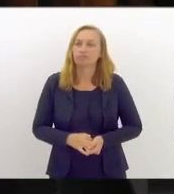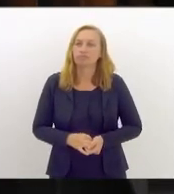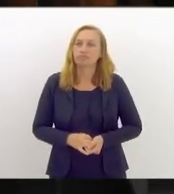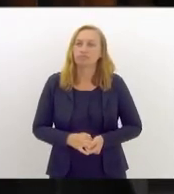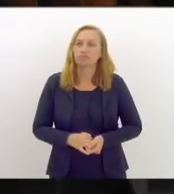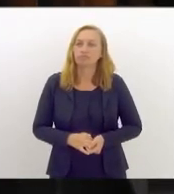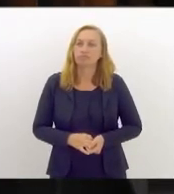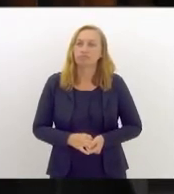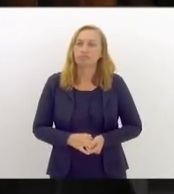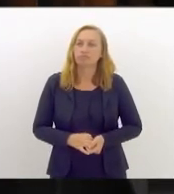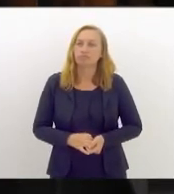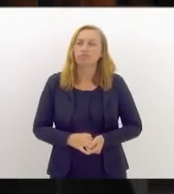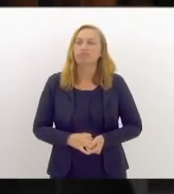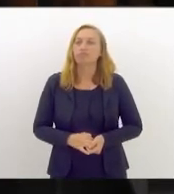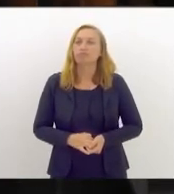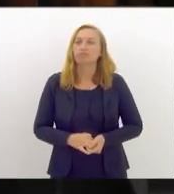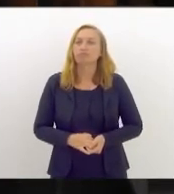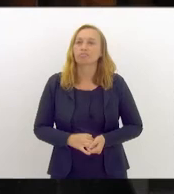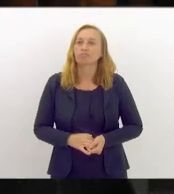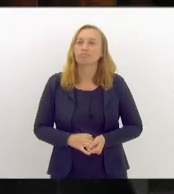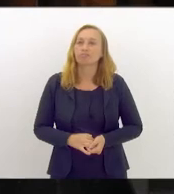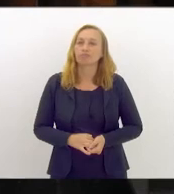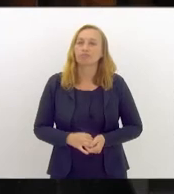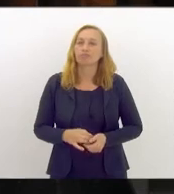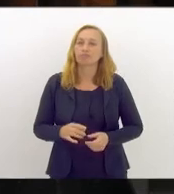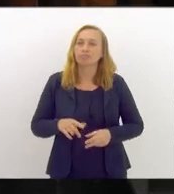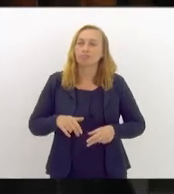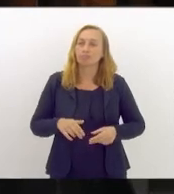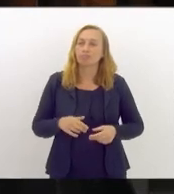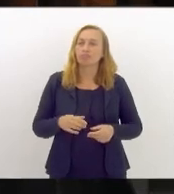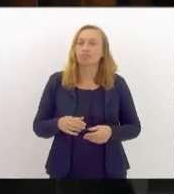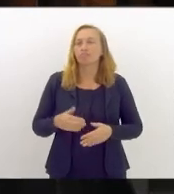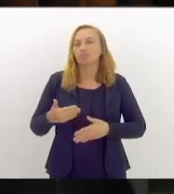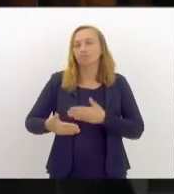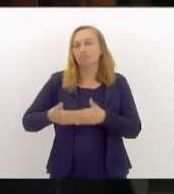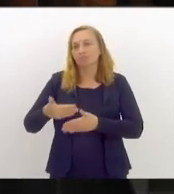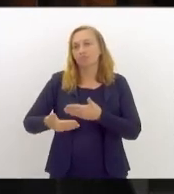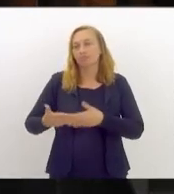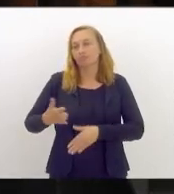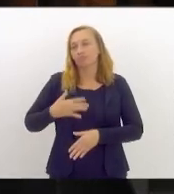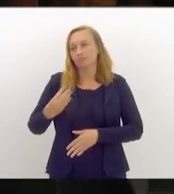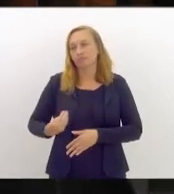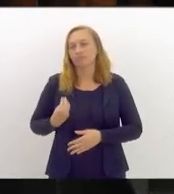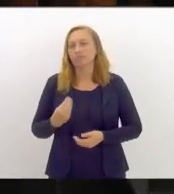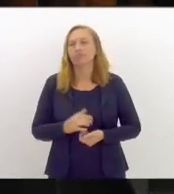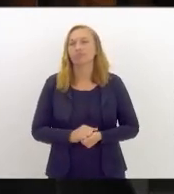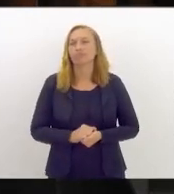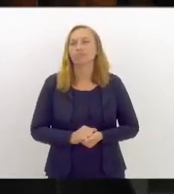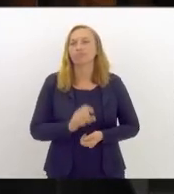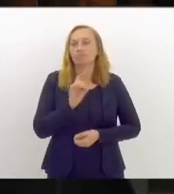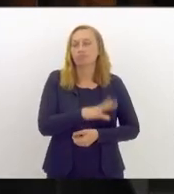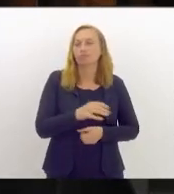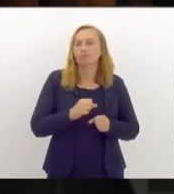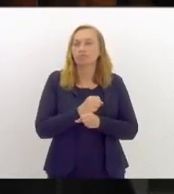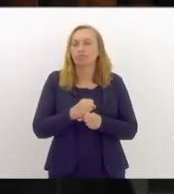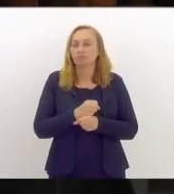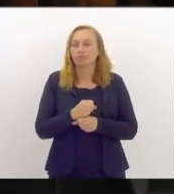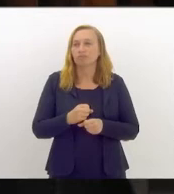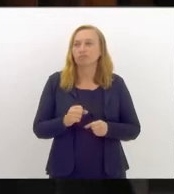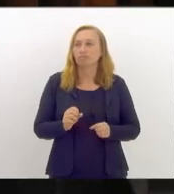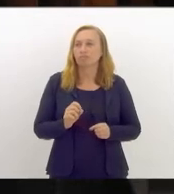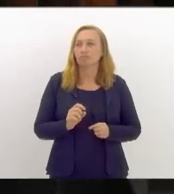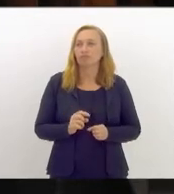é alicerçado nessa crença que busca da cada passo na minha carreira e na minha caminhada no último ano como quando